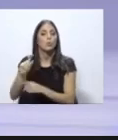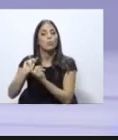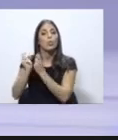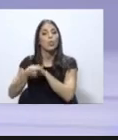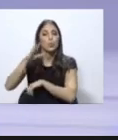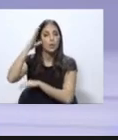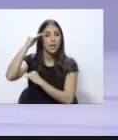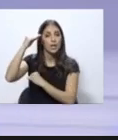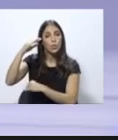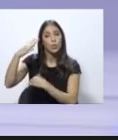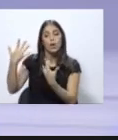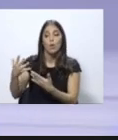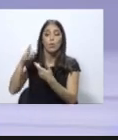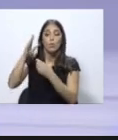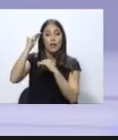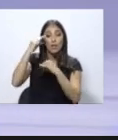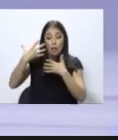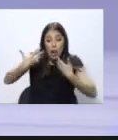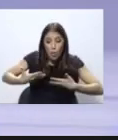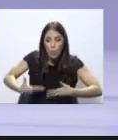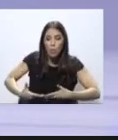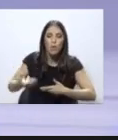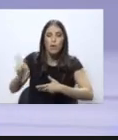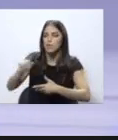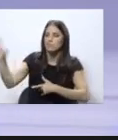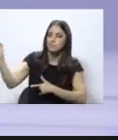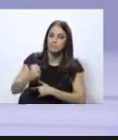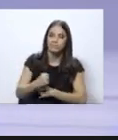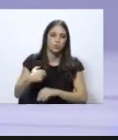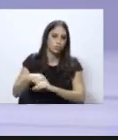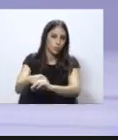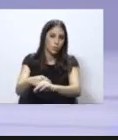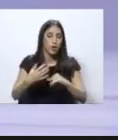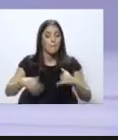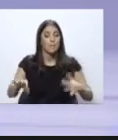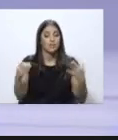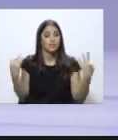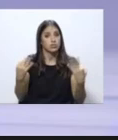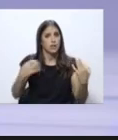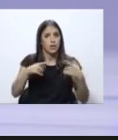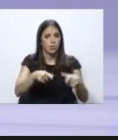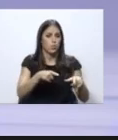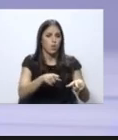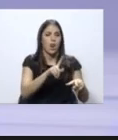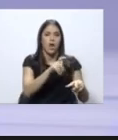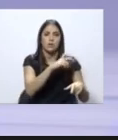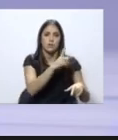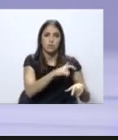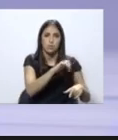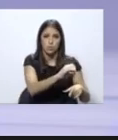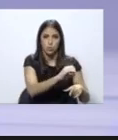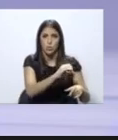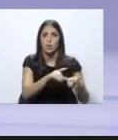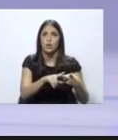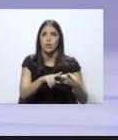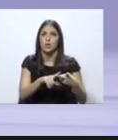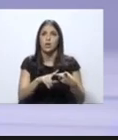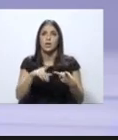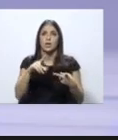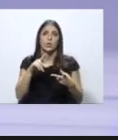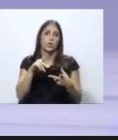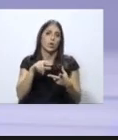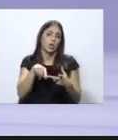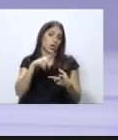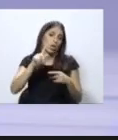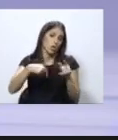o treinador atual não apostou muito nele. Mas em todas tanto na Lazio como no West Ham, no primeiro ano, ele teve